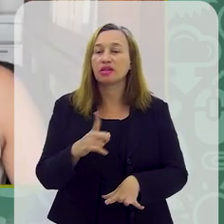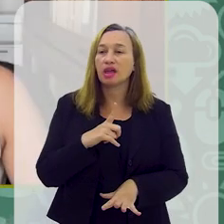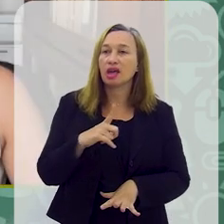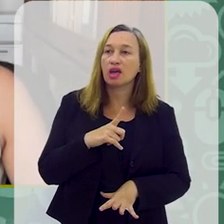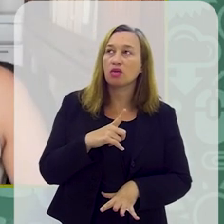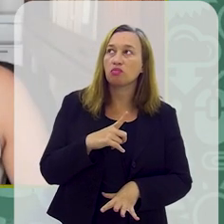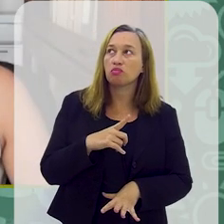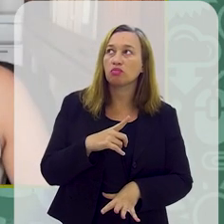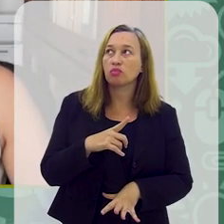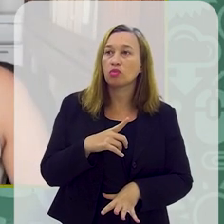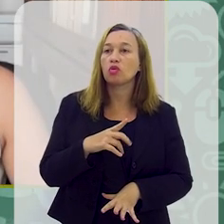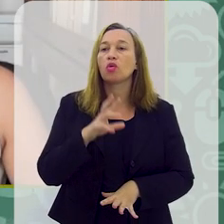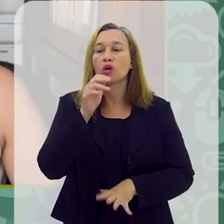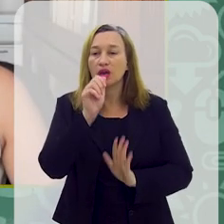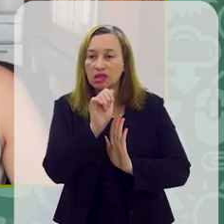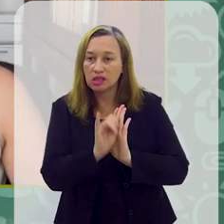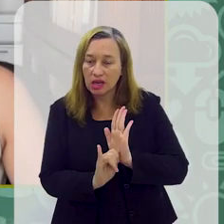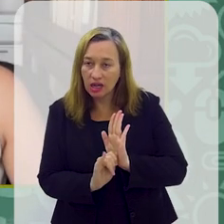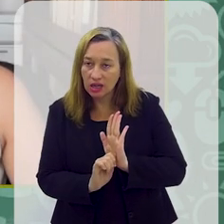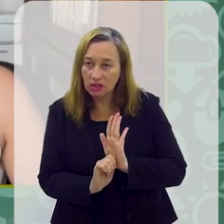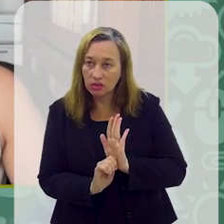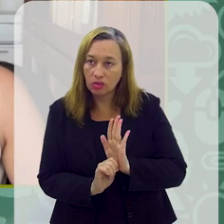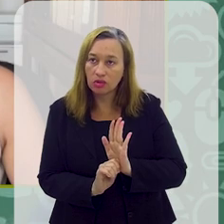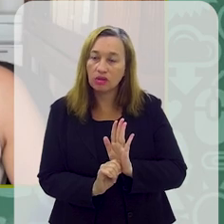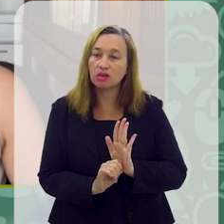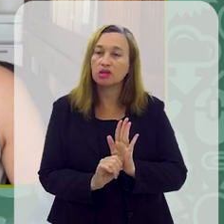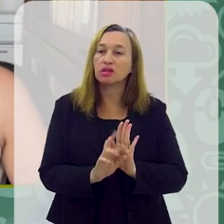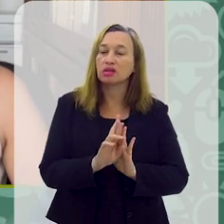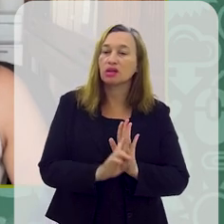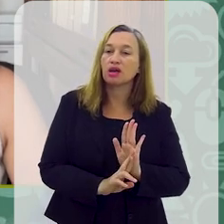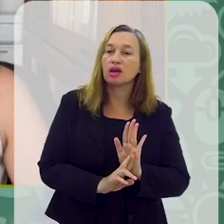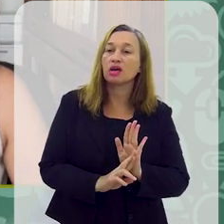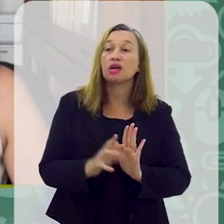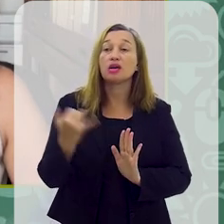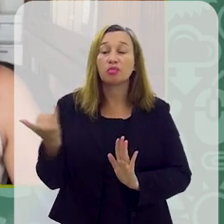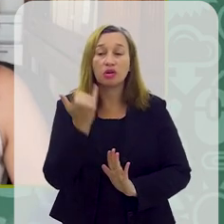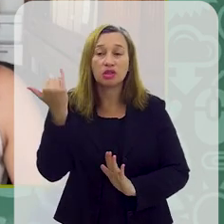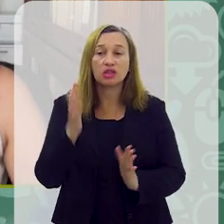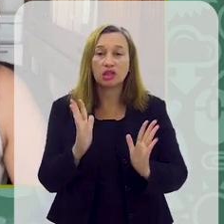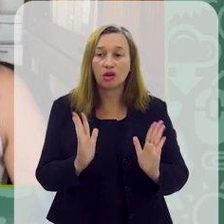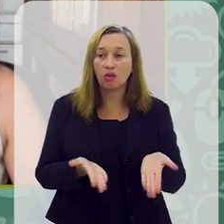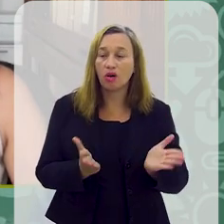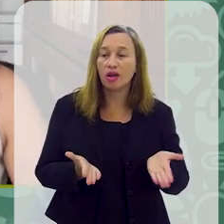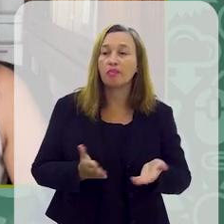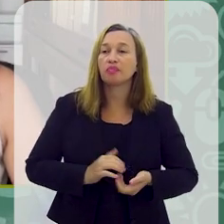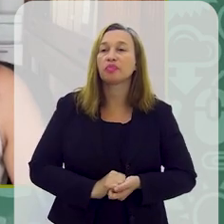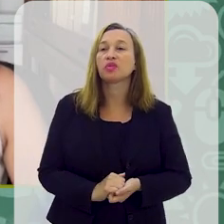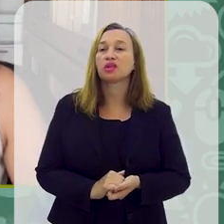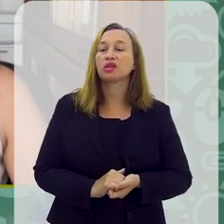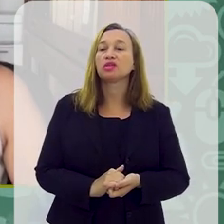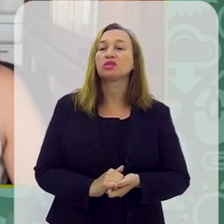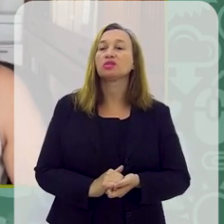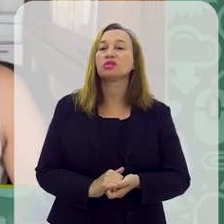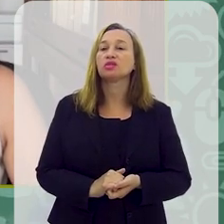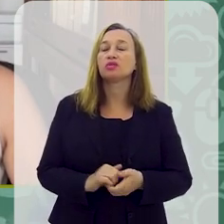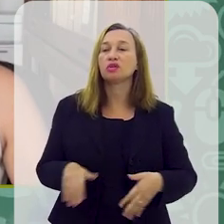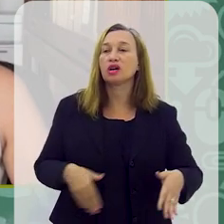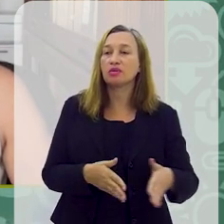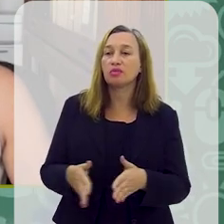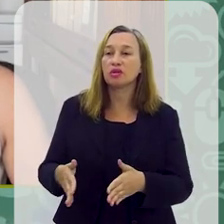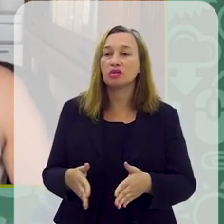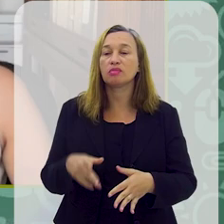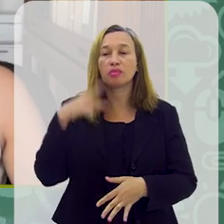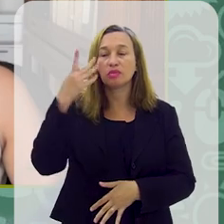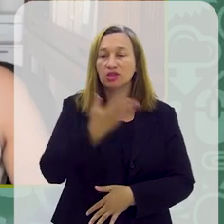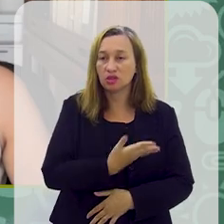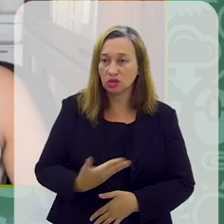aí a gente tem esse relatório do MEC que saiu agora, que eu acho que vai ser muito importante, justamente para dar um